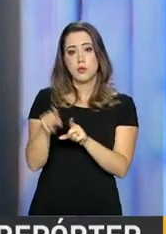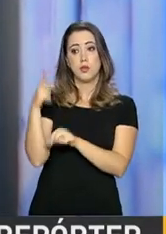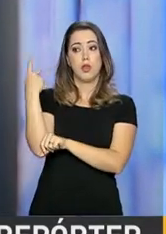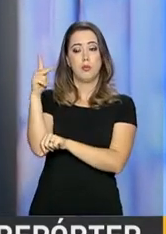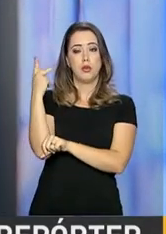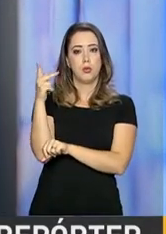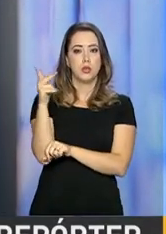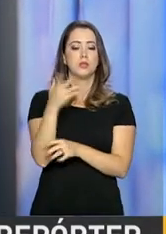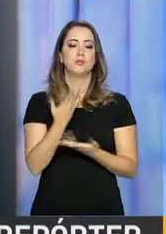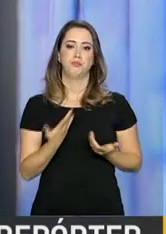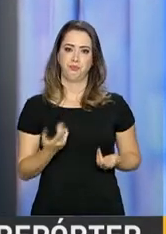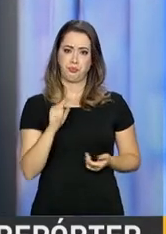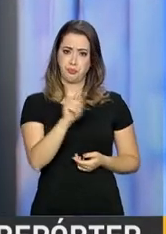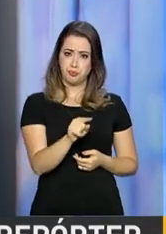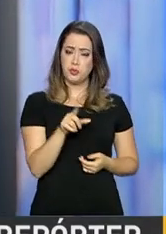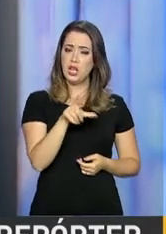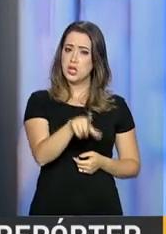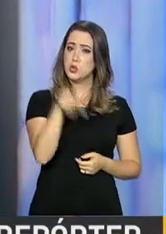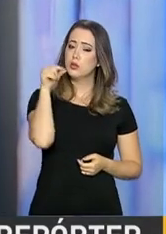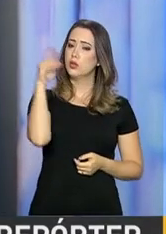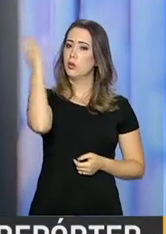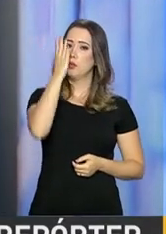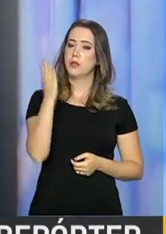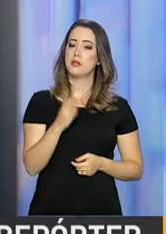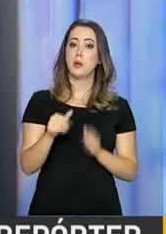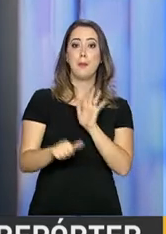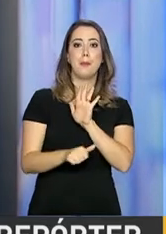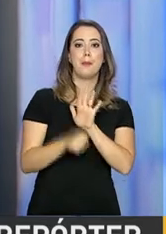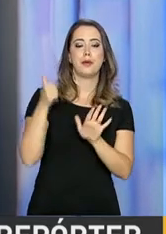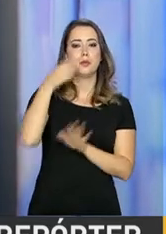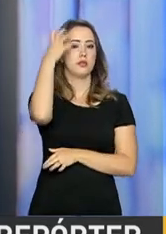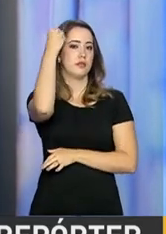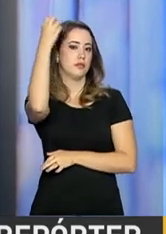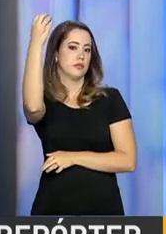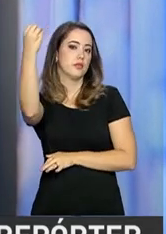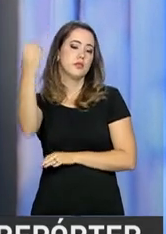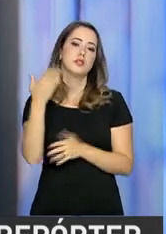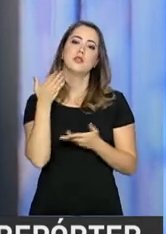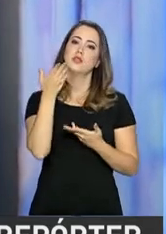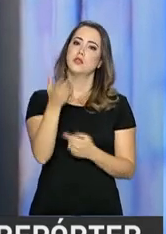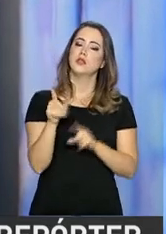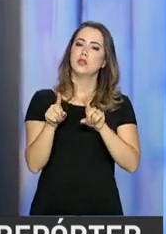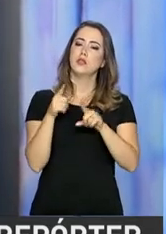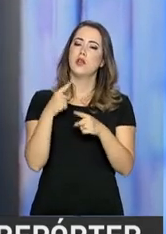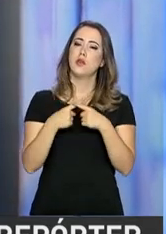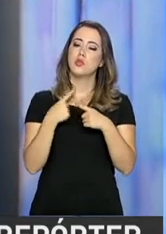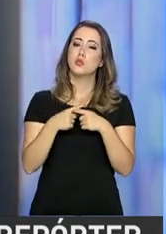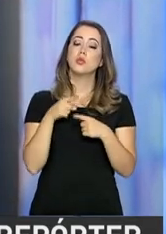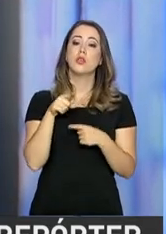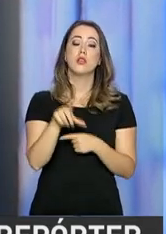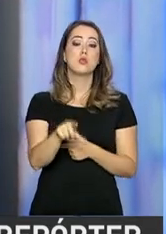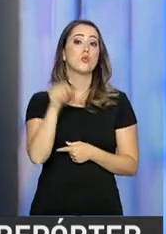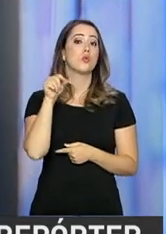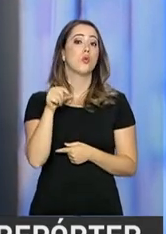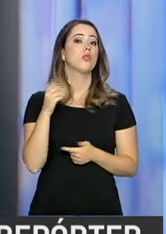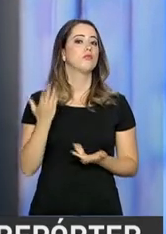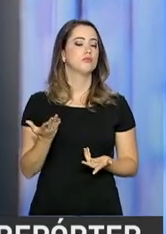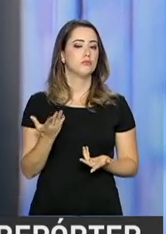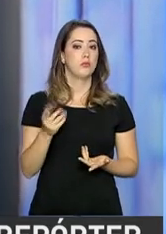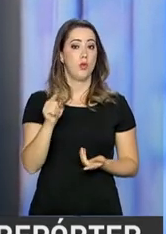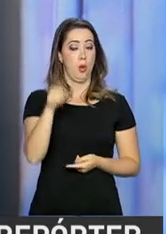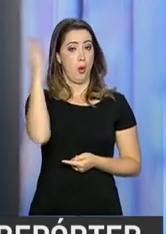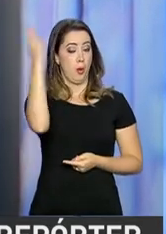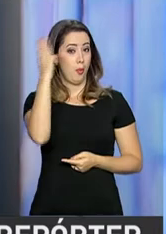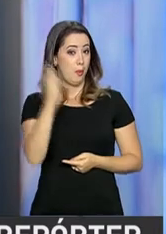viagem internacional depois que venceu as eleições do dia 22 de abril e essa escolha tem um significado importante o brasil